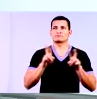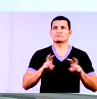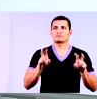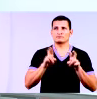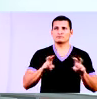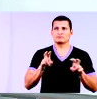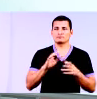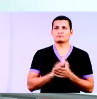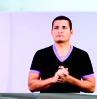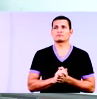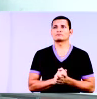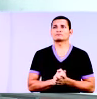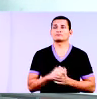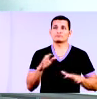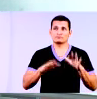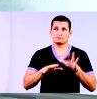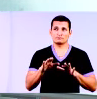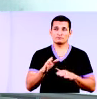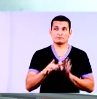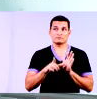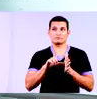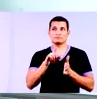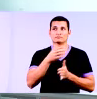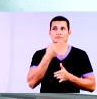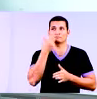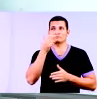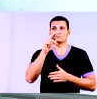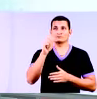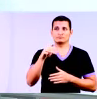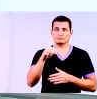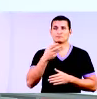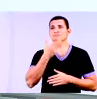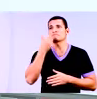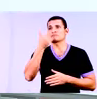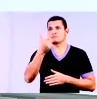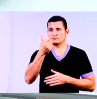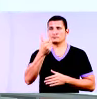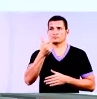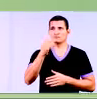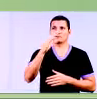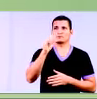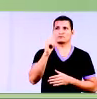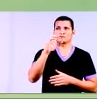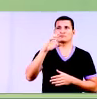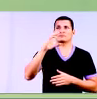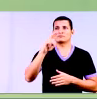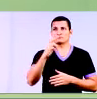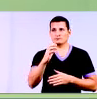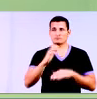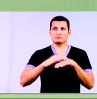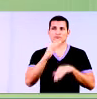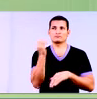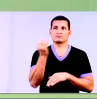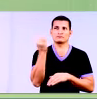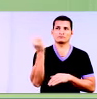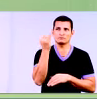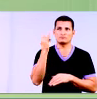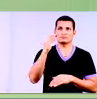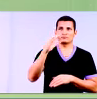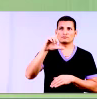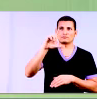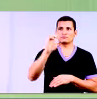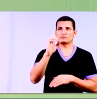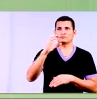Às vezes até antes de você melhorar a memória RAM, você vai lá e com um processador com memória cache melhor. Muito mais importante do que o clock, que é o que a gente